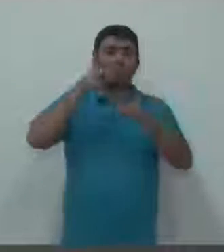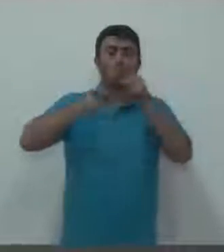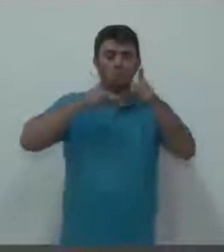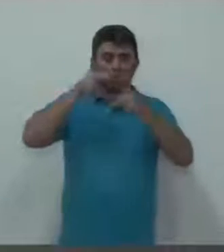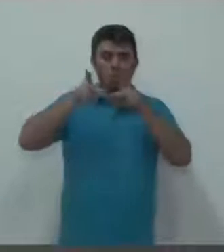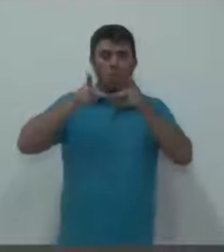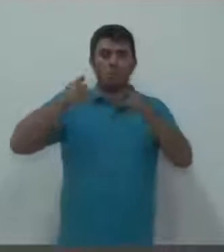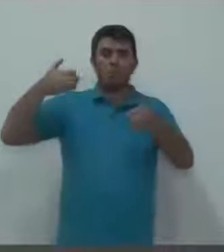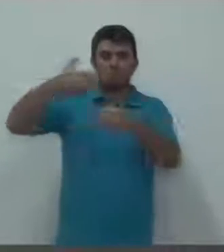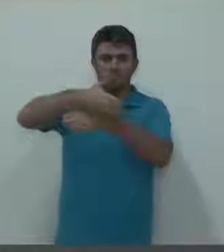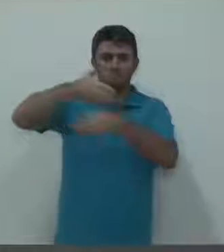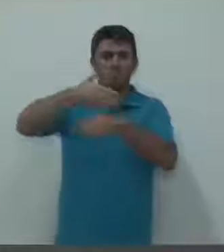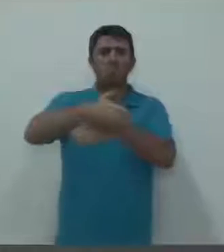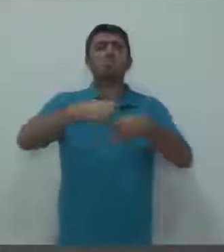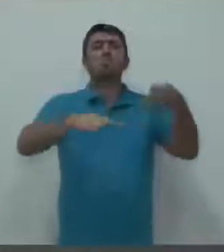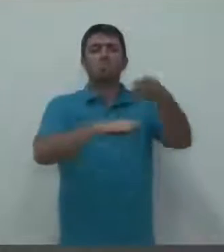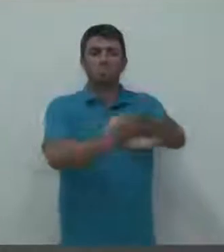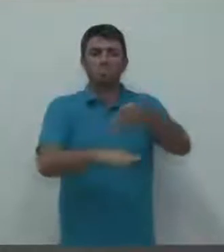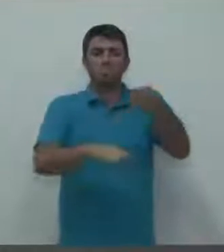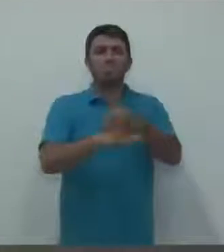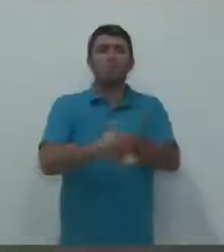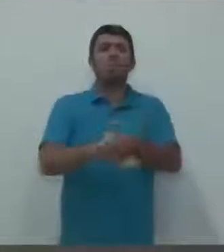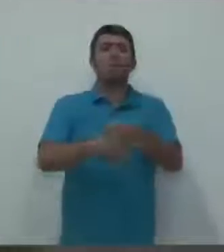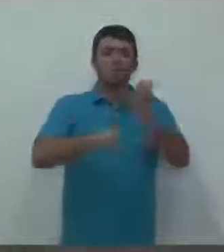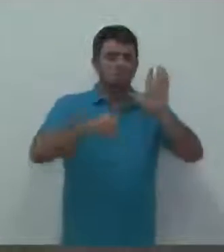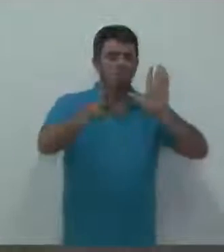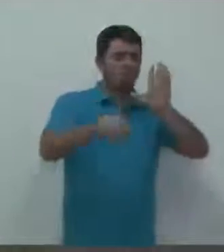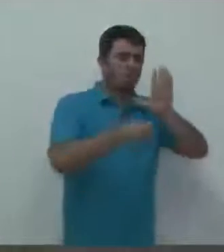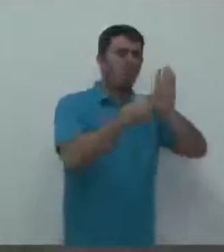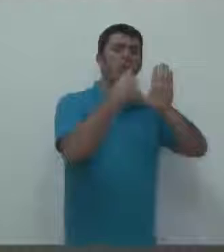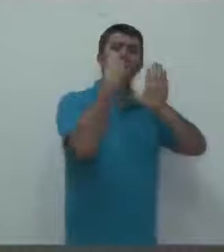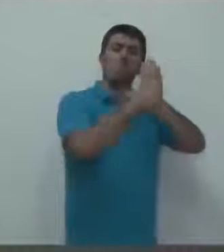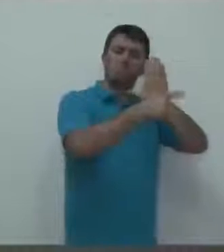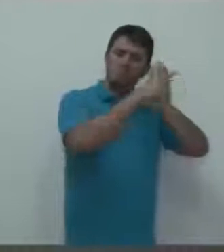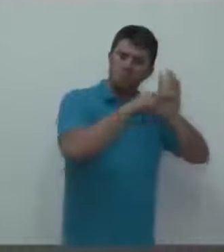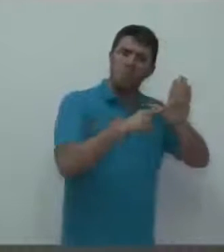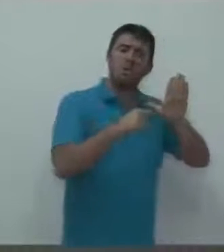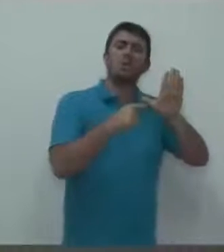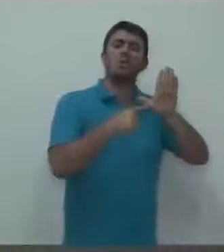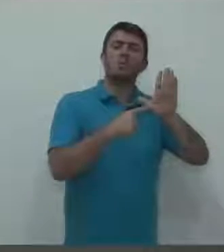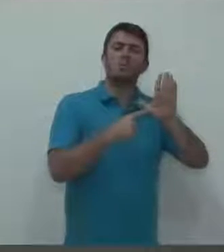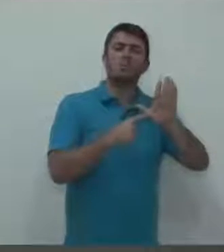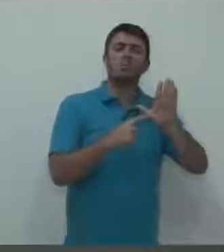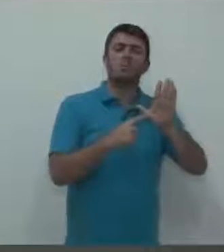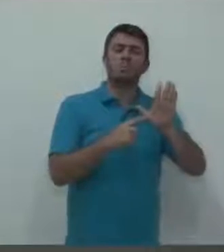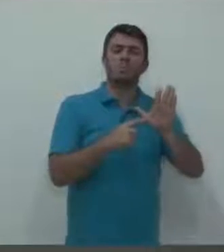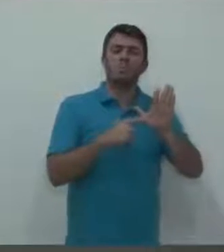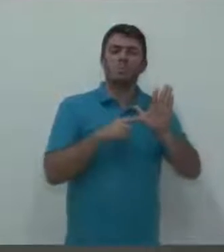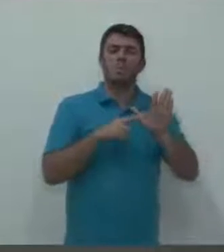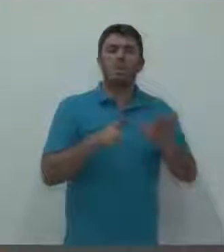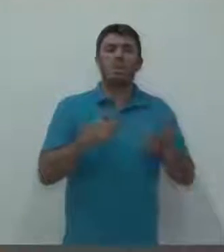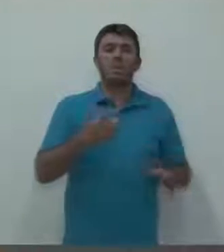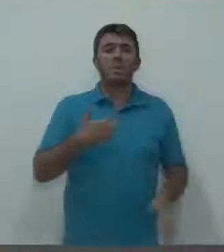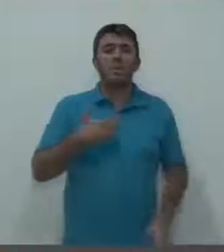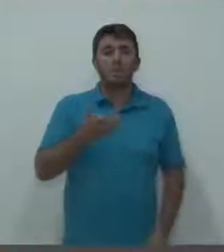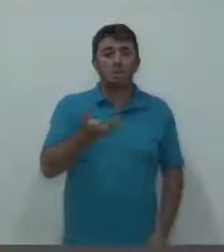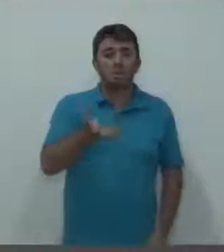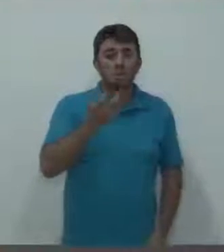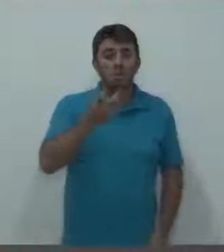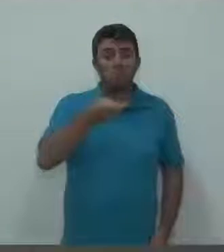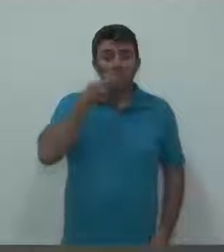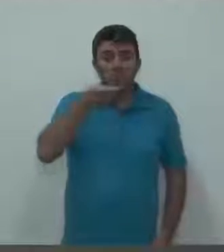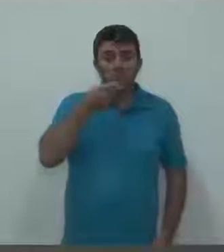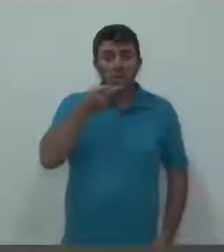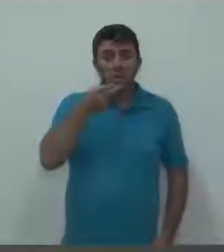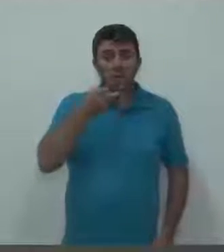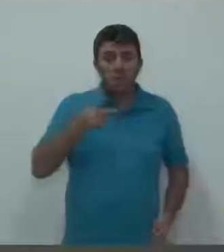tá, nessas emendas supressivas, né, e eu quero deixar todo mundo ciente